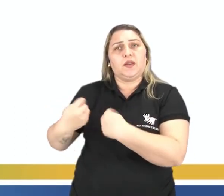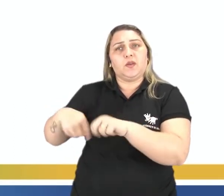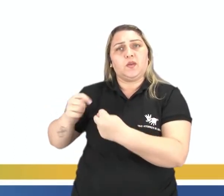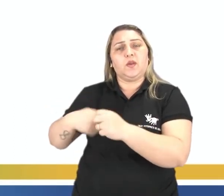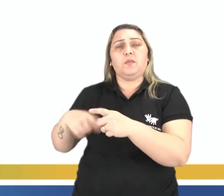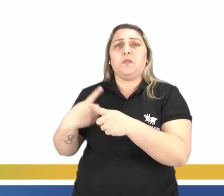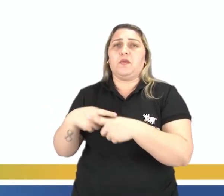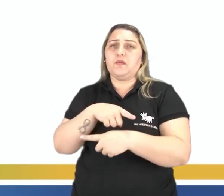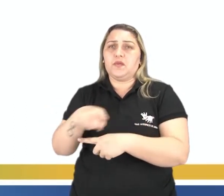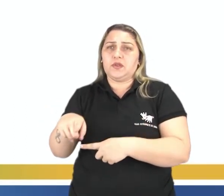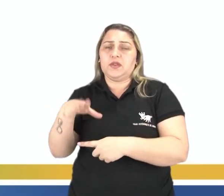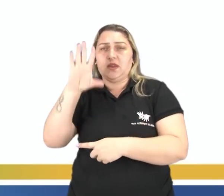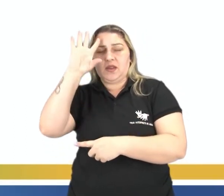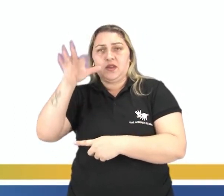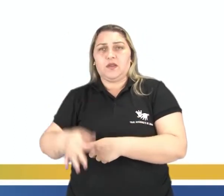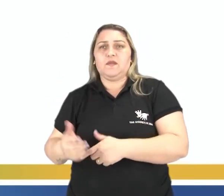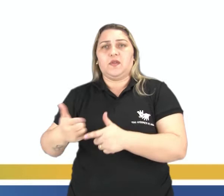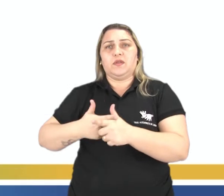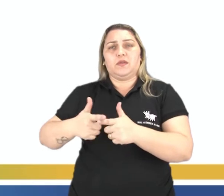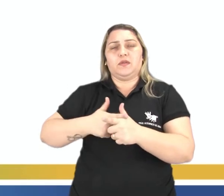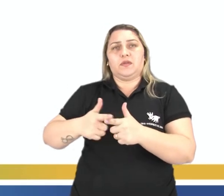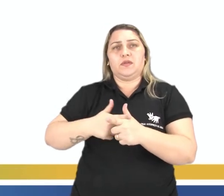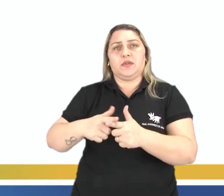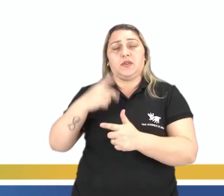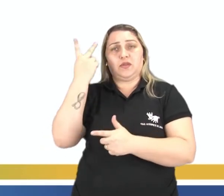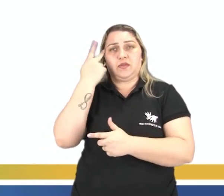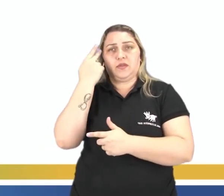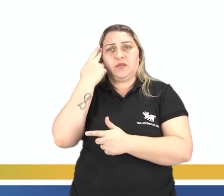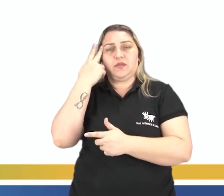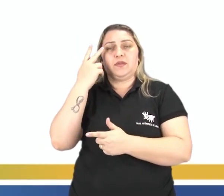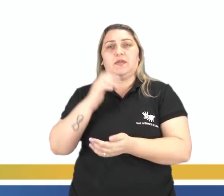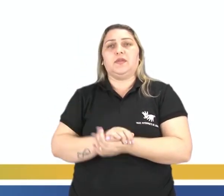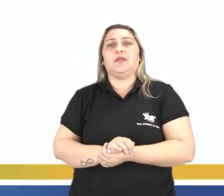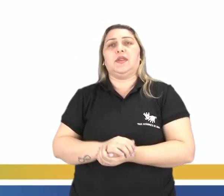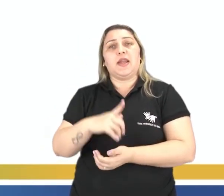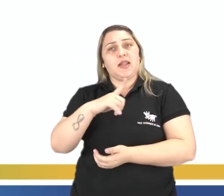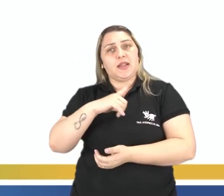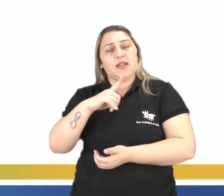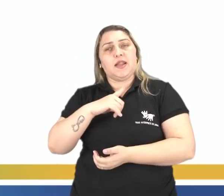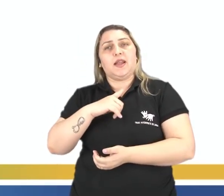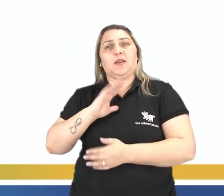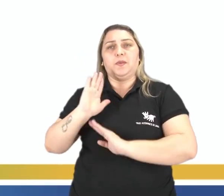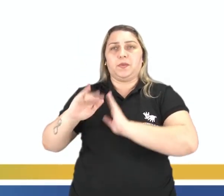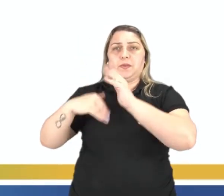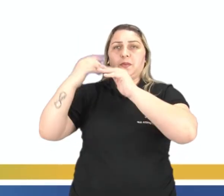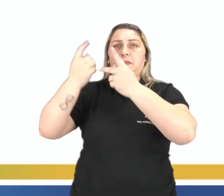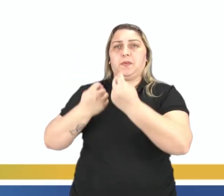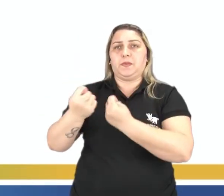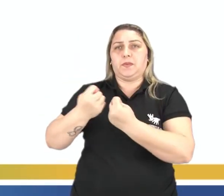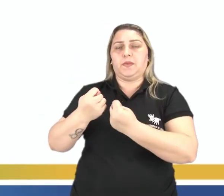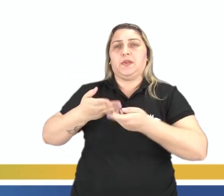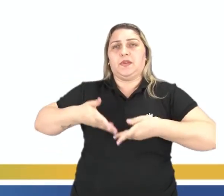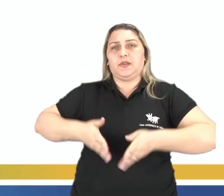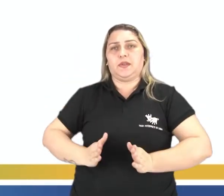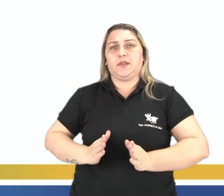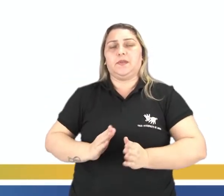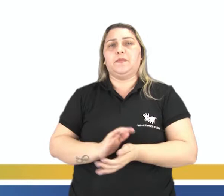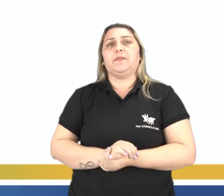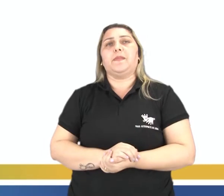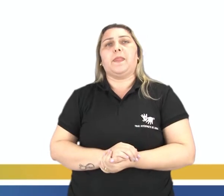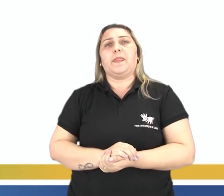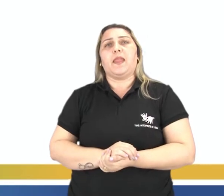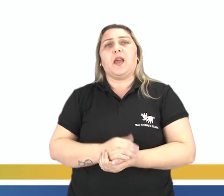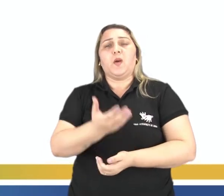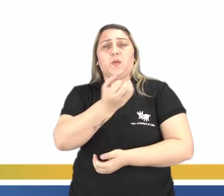porque quando você resolver esses problemas, naturalmente, né, você vai ter então um processo de controle da natalidade. E